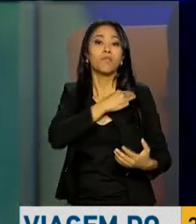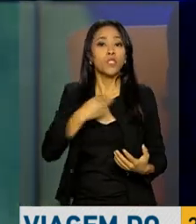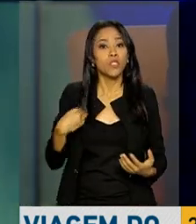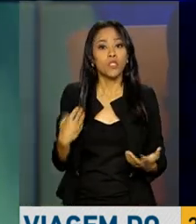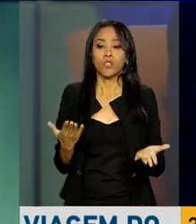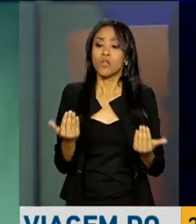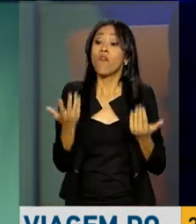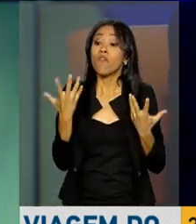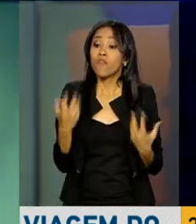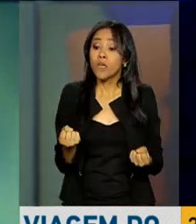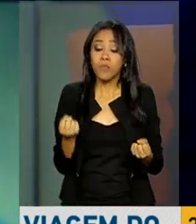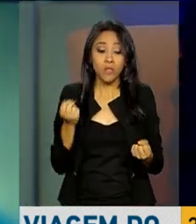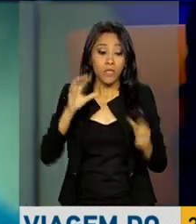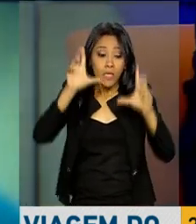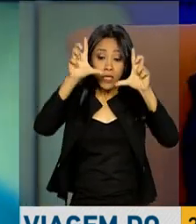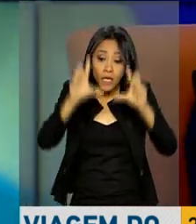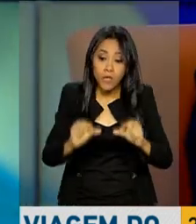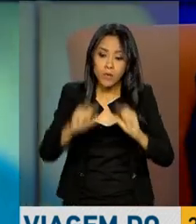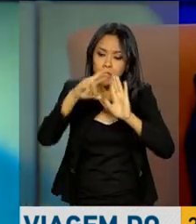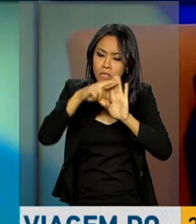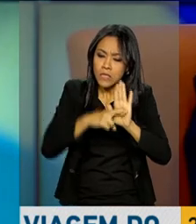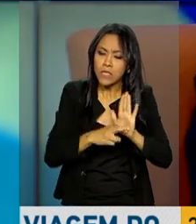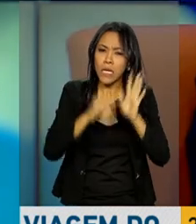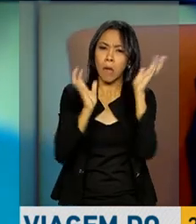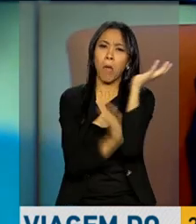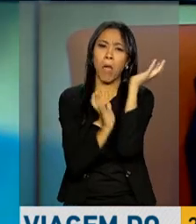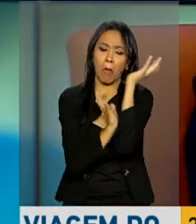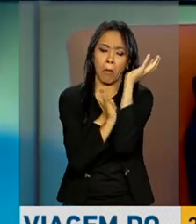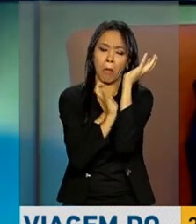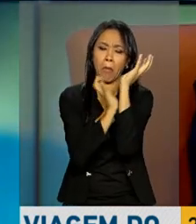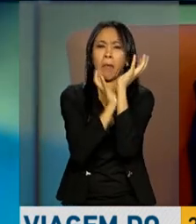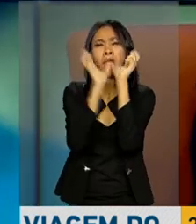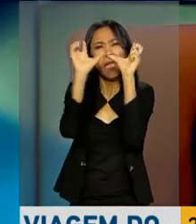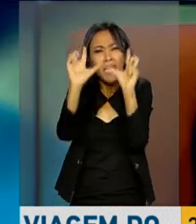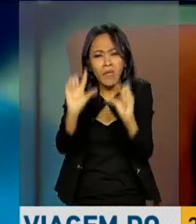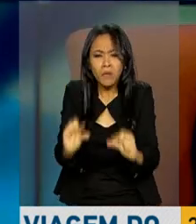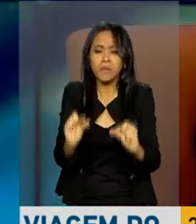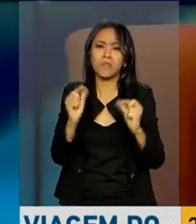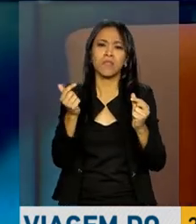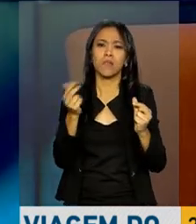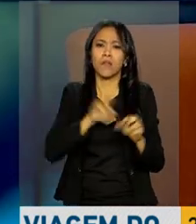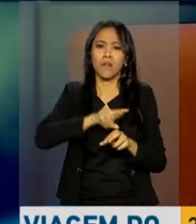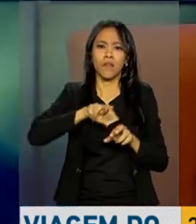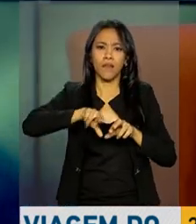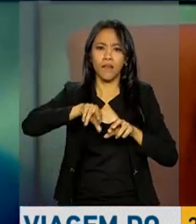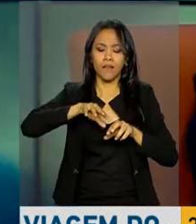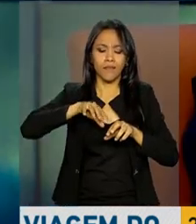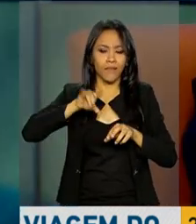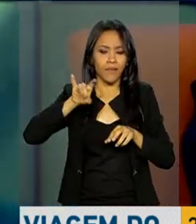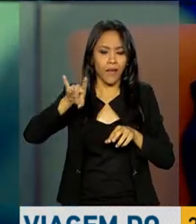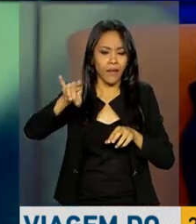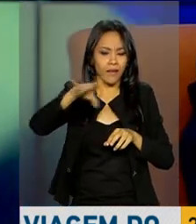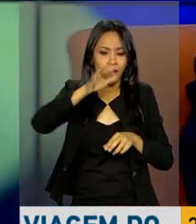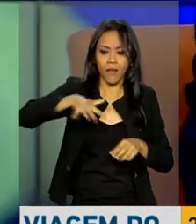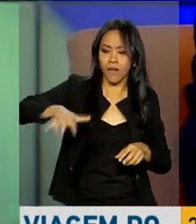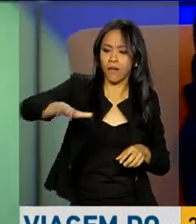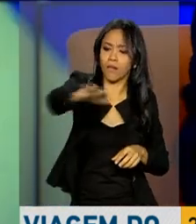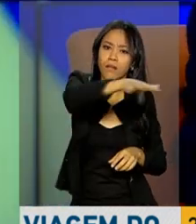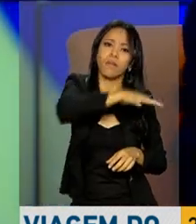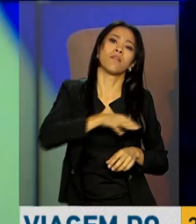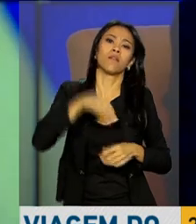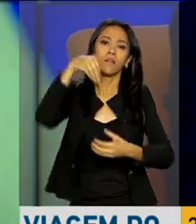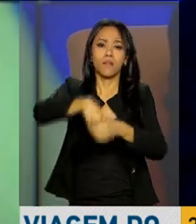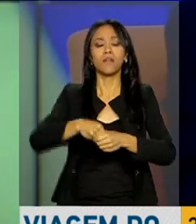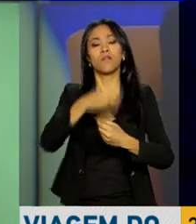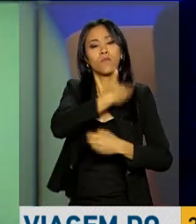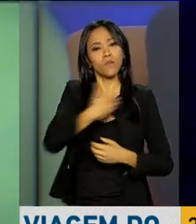para desburocratizar em cada área do governo as necessidades, as certas questões que eram